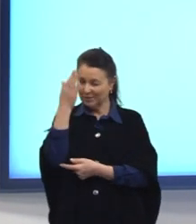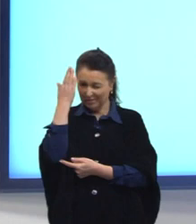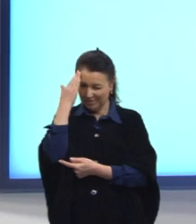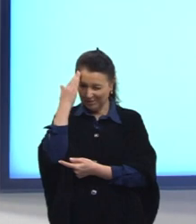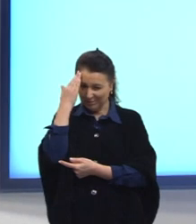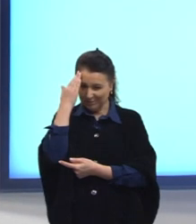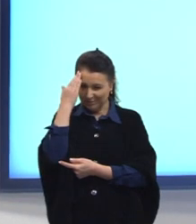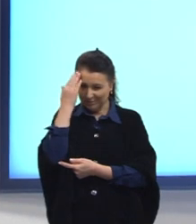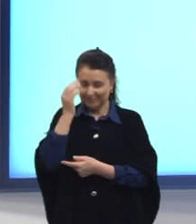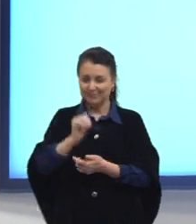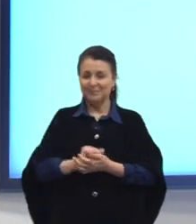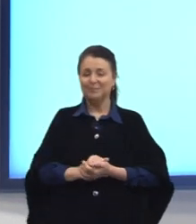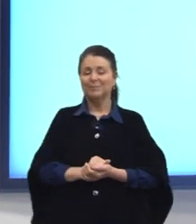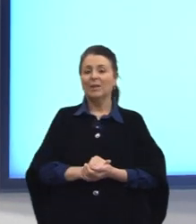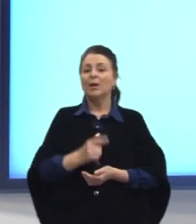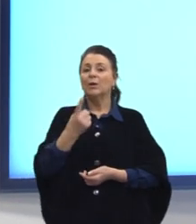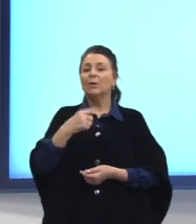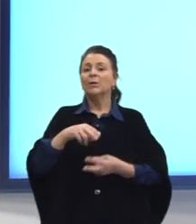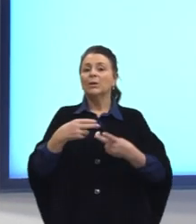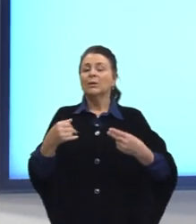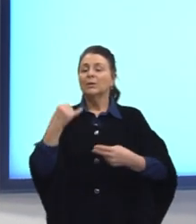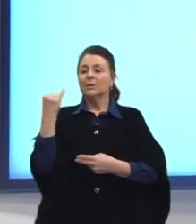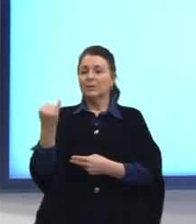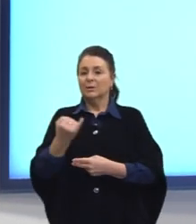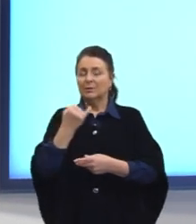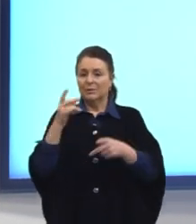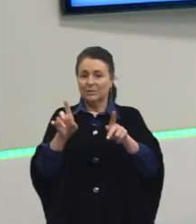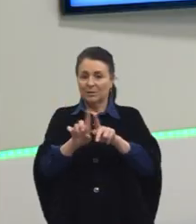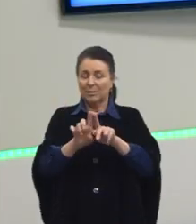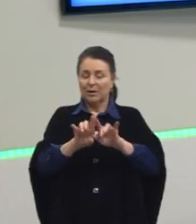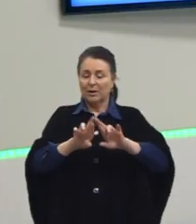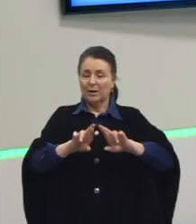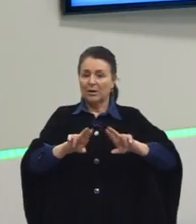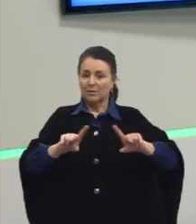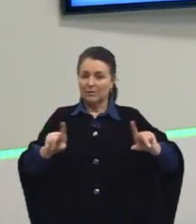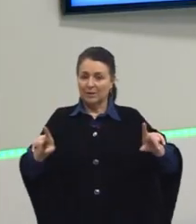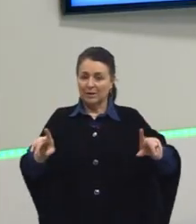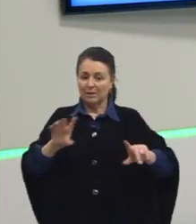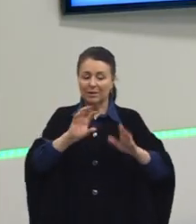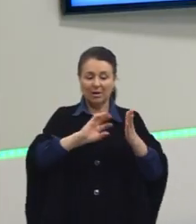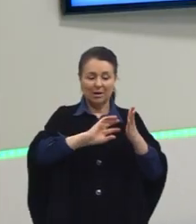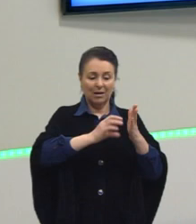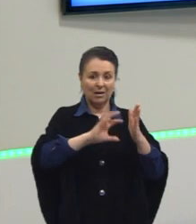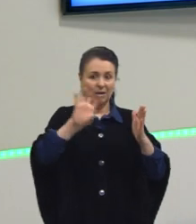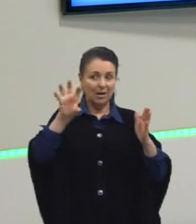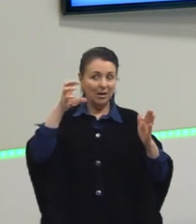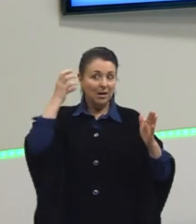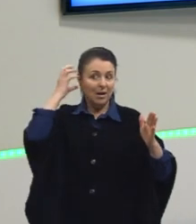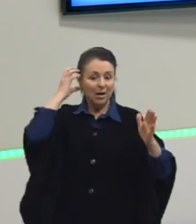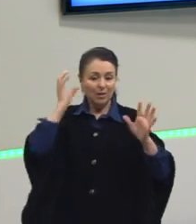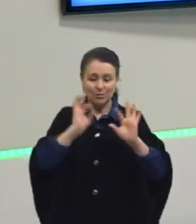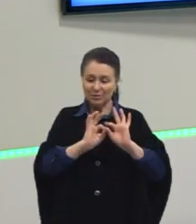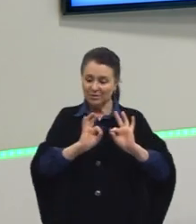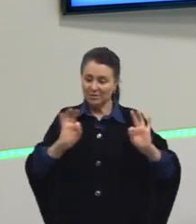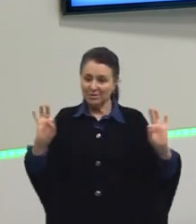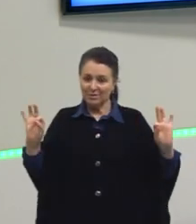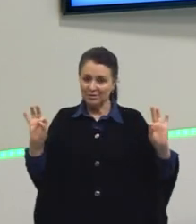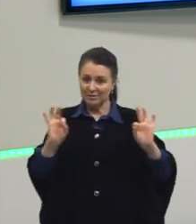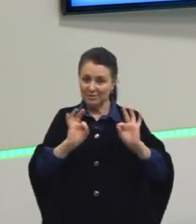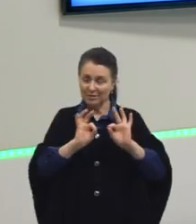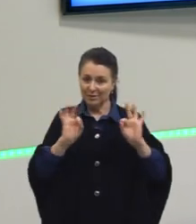essas frequências outra coisa importante sobre a diferença dessas rádios é a distância né de propagação